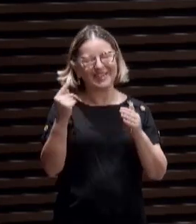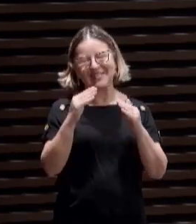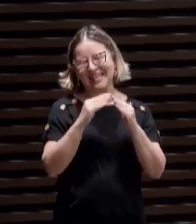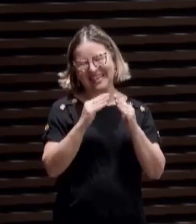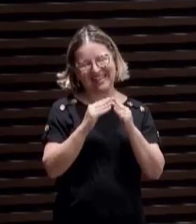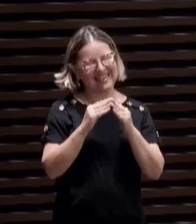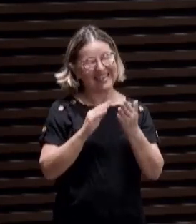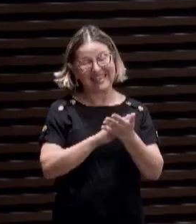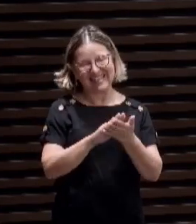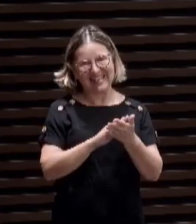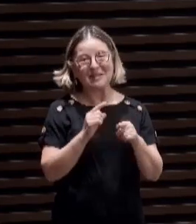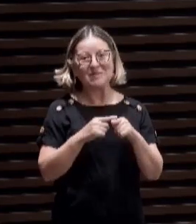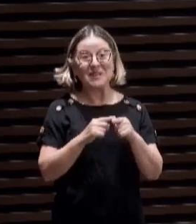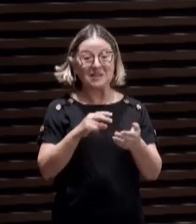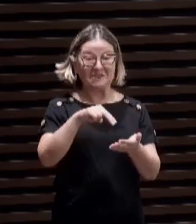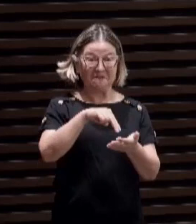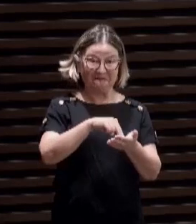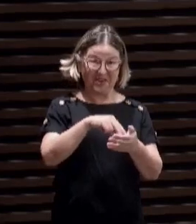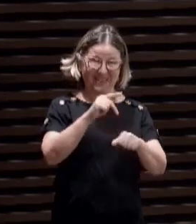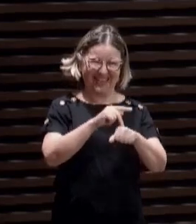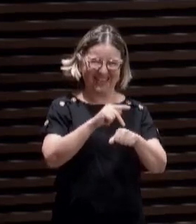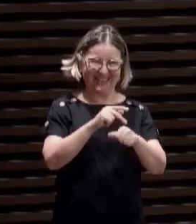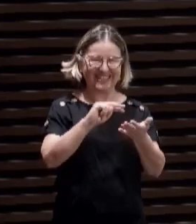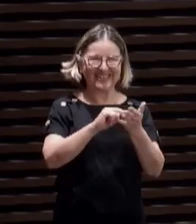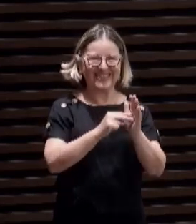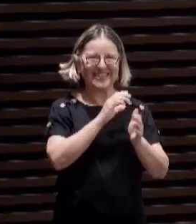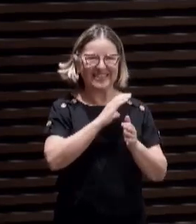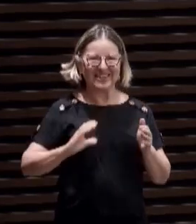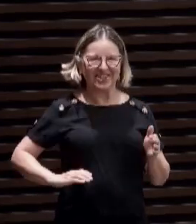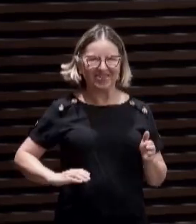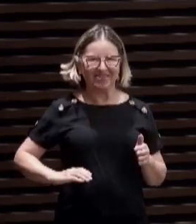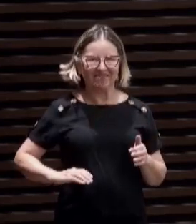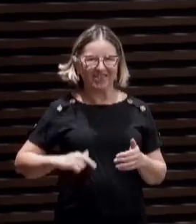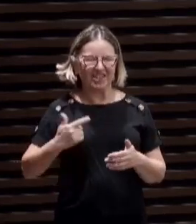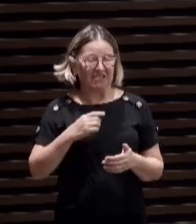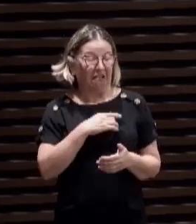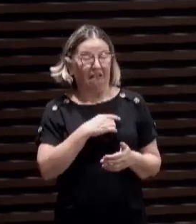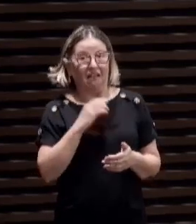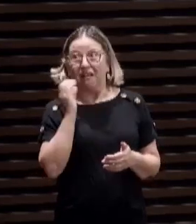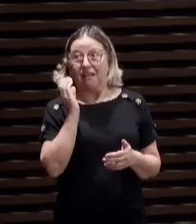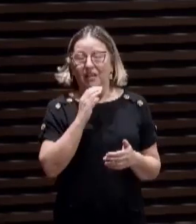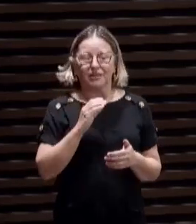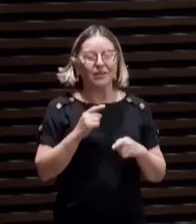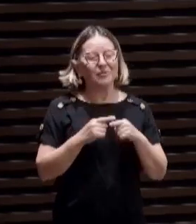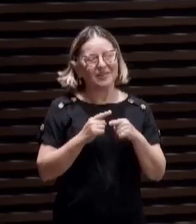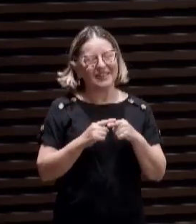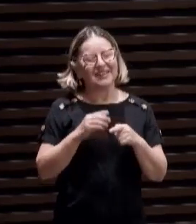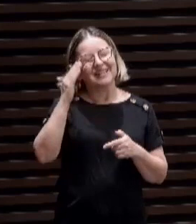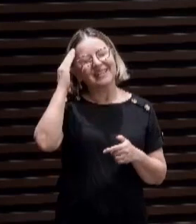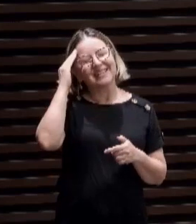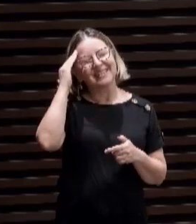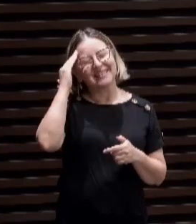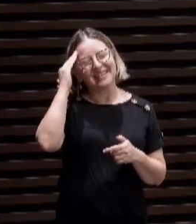Cristo. Não haverá pavor repentino, porque ele sabe em quem crê, ele